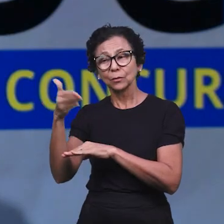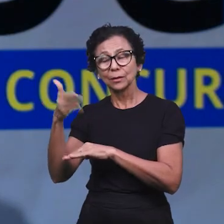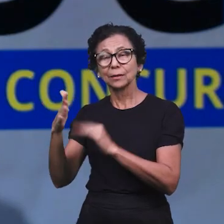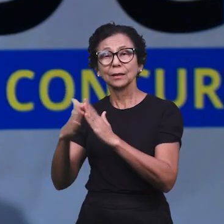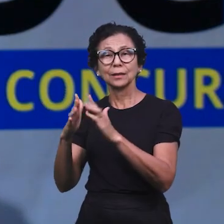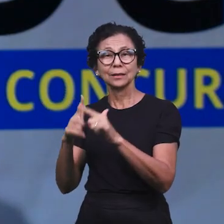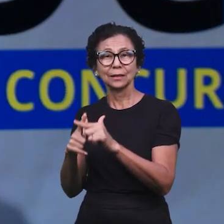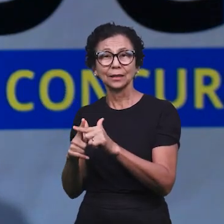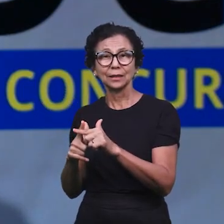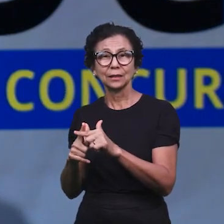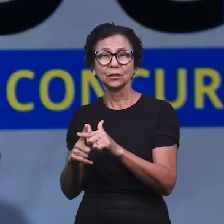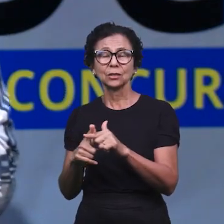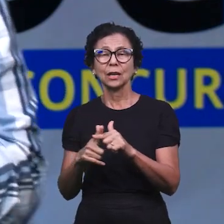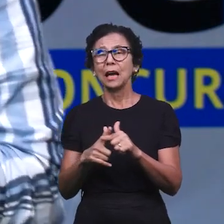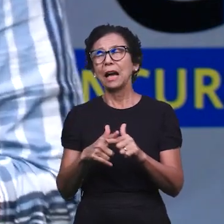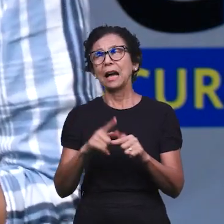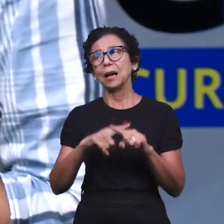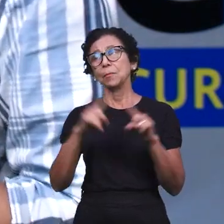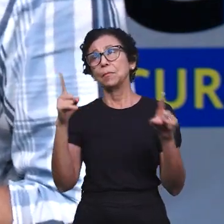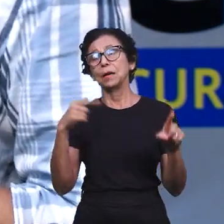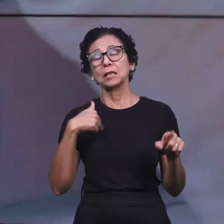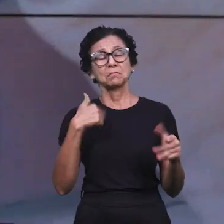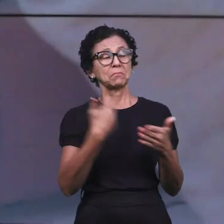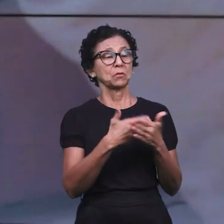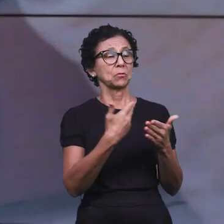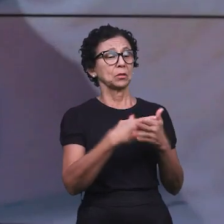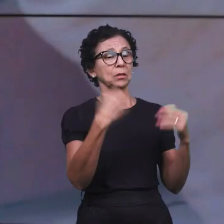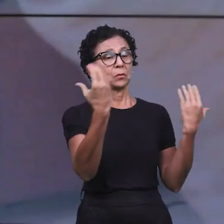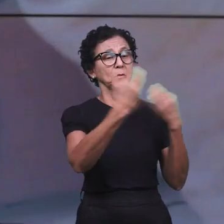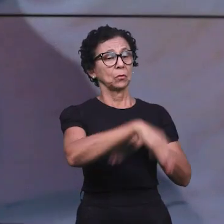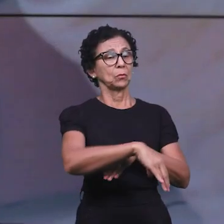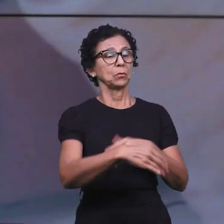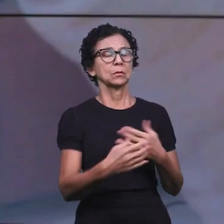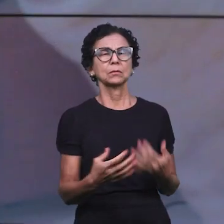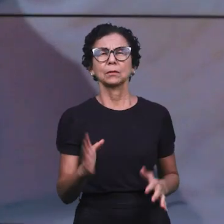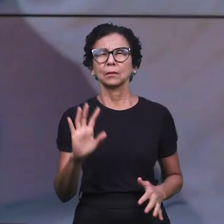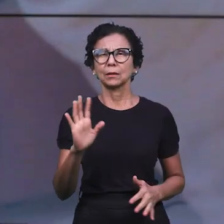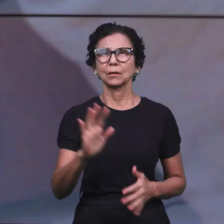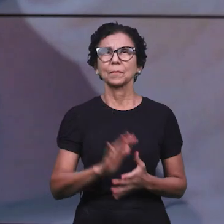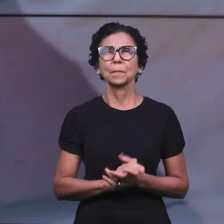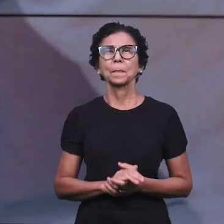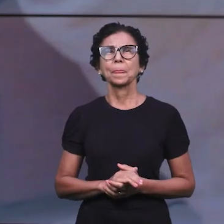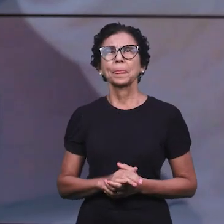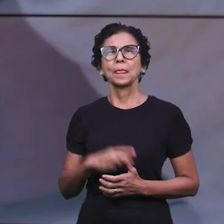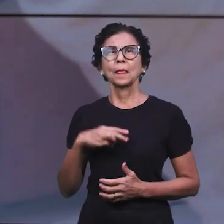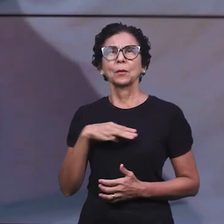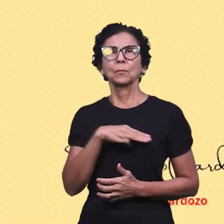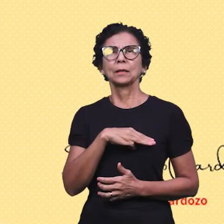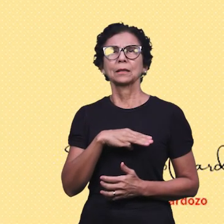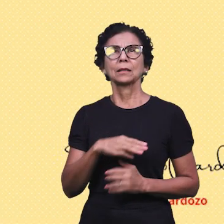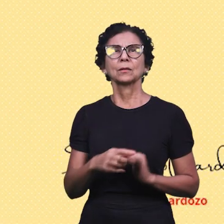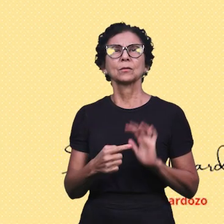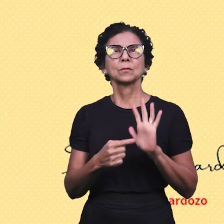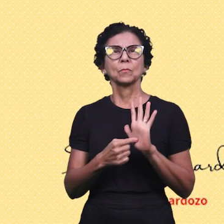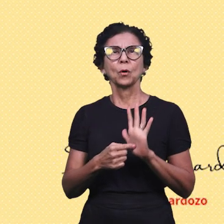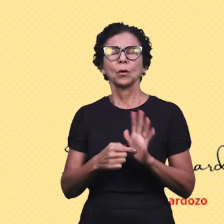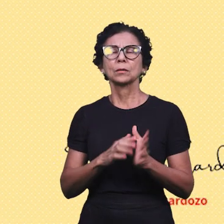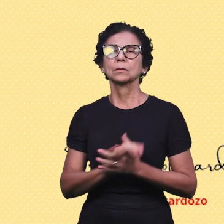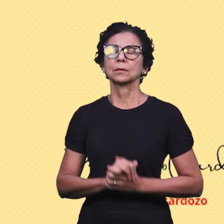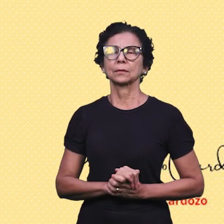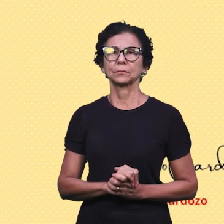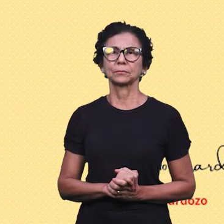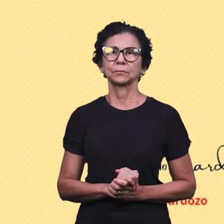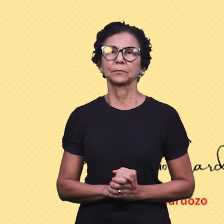está estudando para concursos públicos. Então, veja aqui comigo, ó, Mateus 6,33, nos fala, ó, busquem,